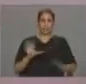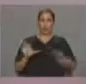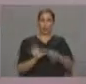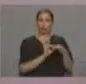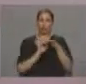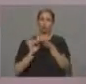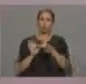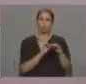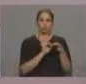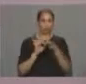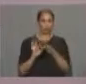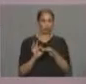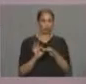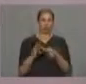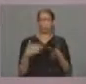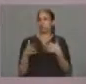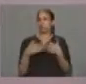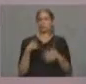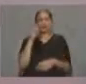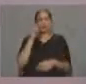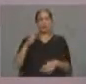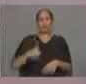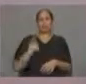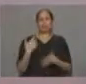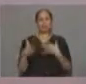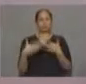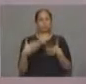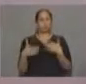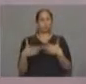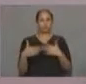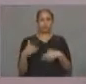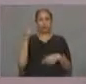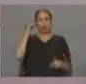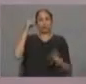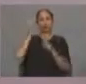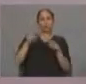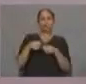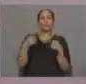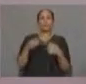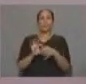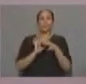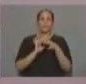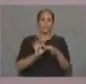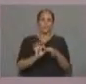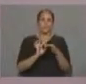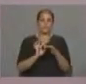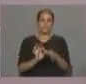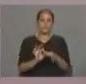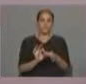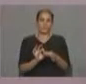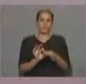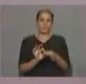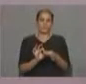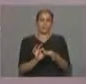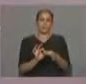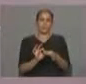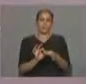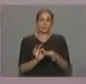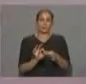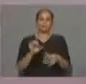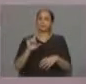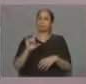presidente por forma a unir o partido e por forma é que o partido saia